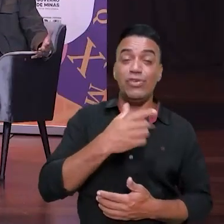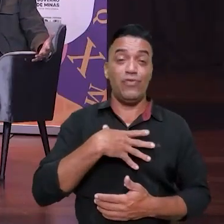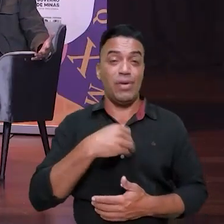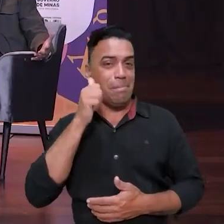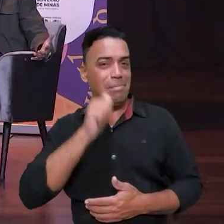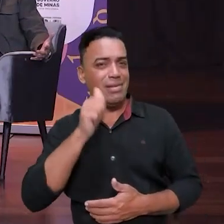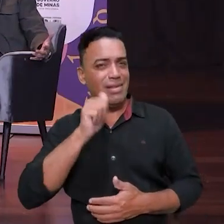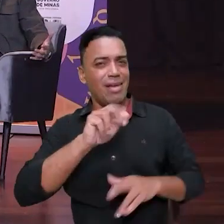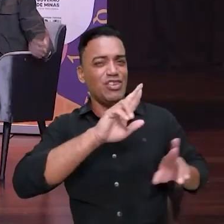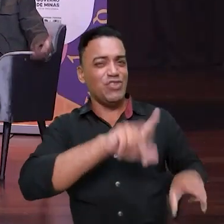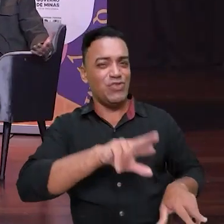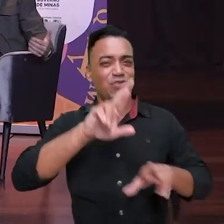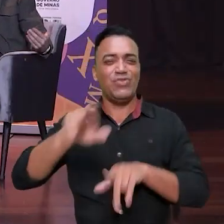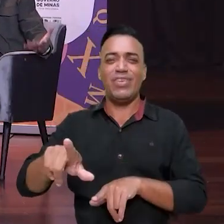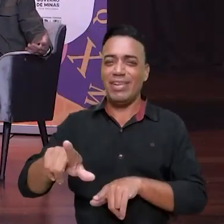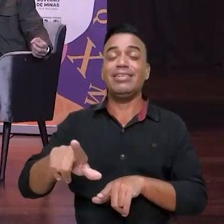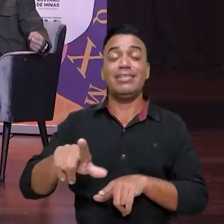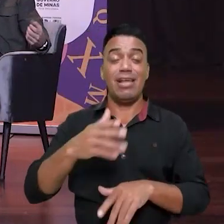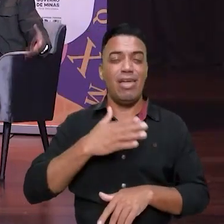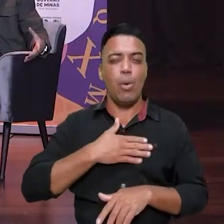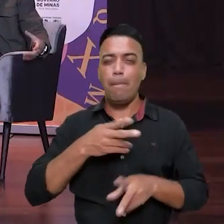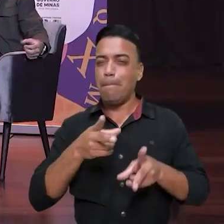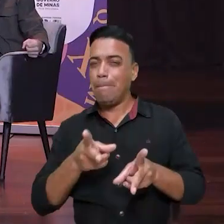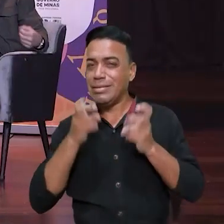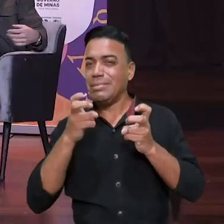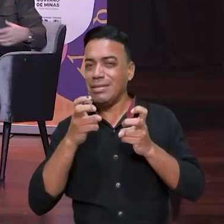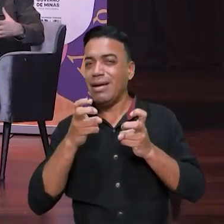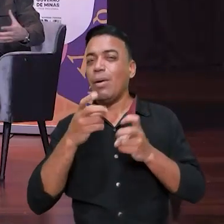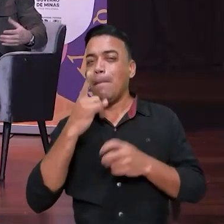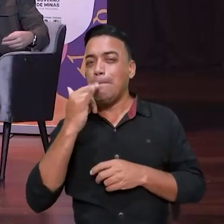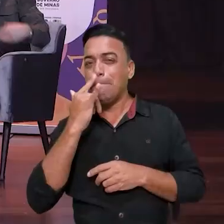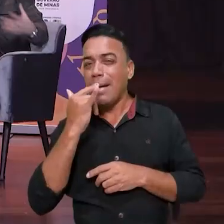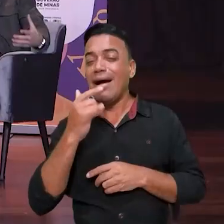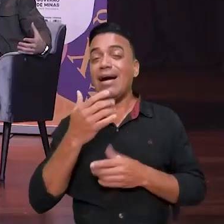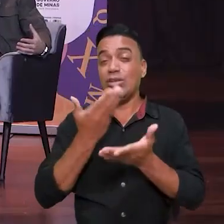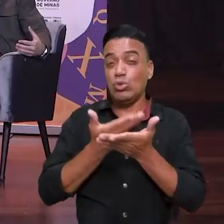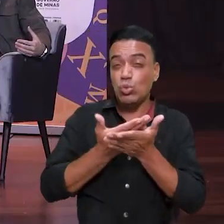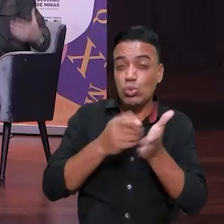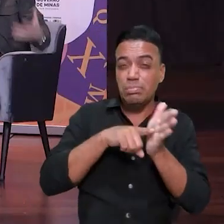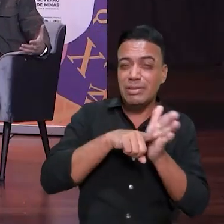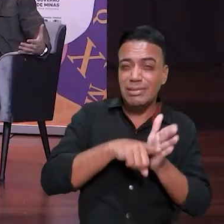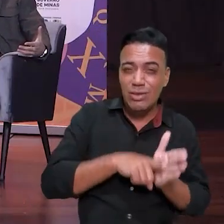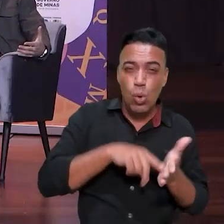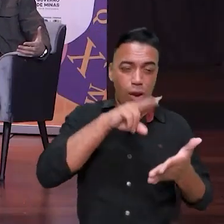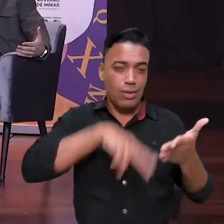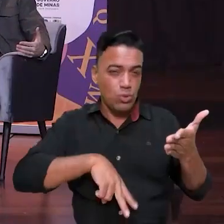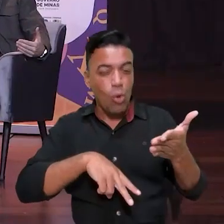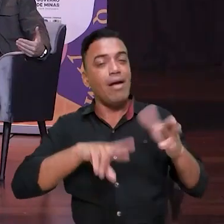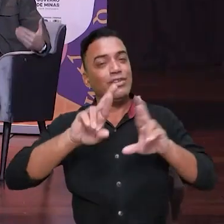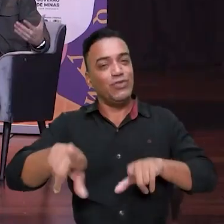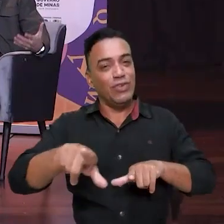É muito diferente. É muito. Como observador, como pai observador e como um estudioso, como um leitor, é muito